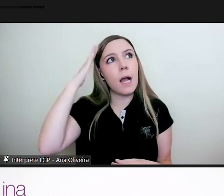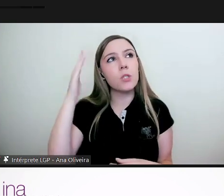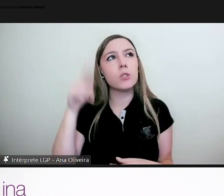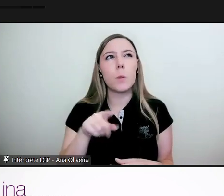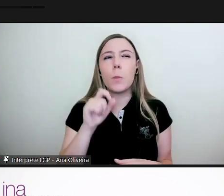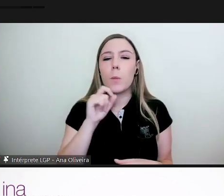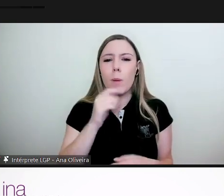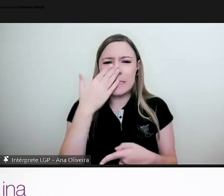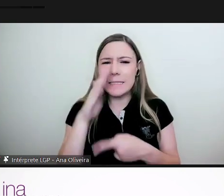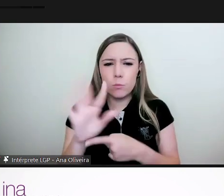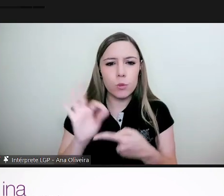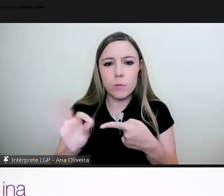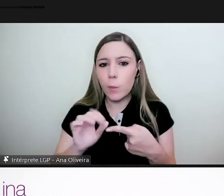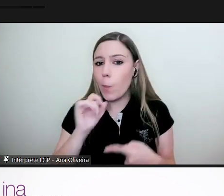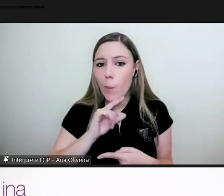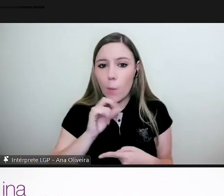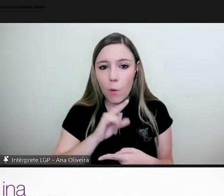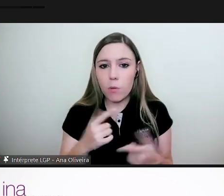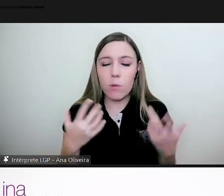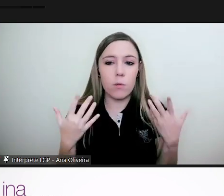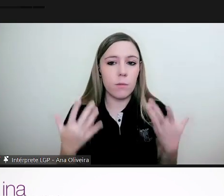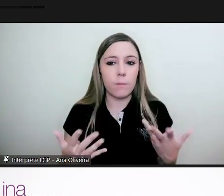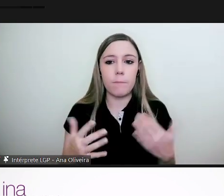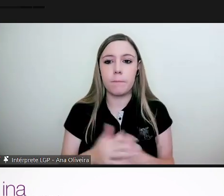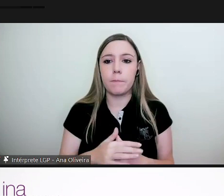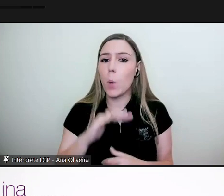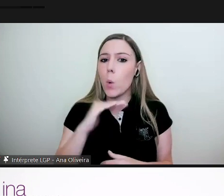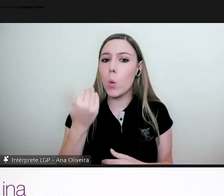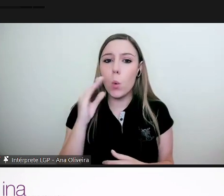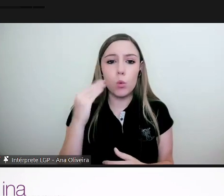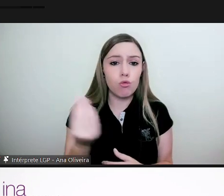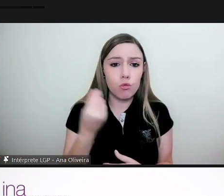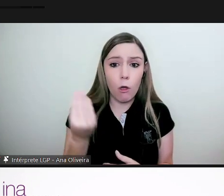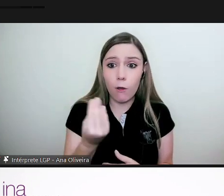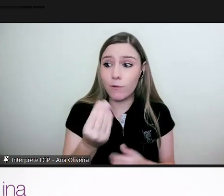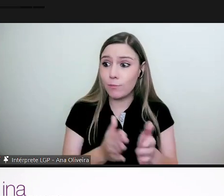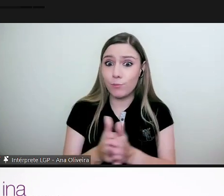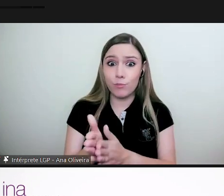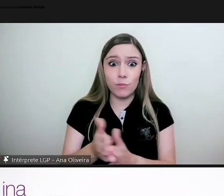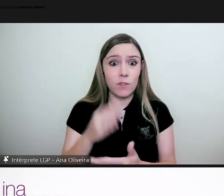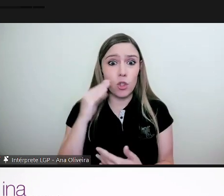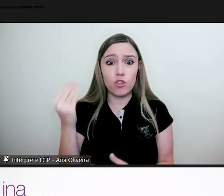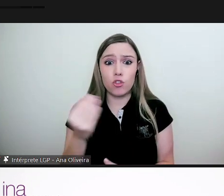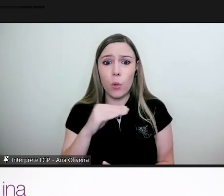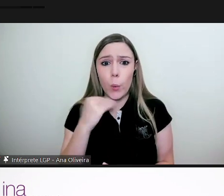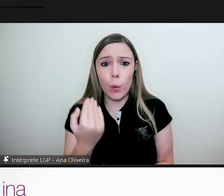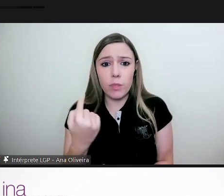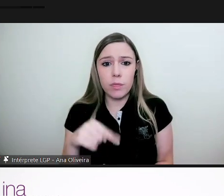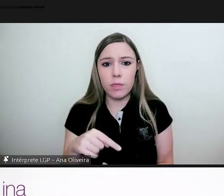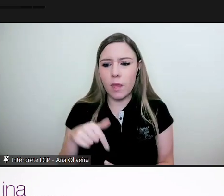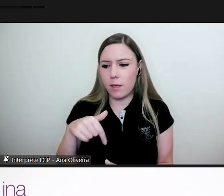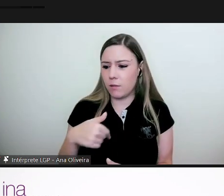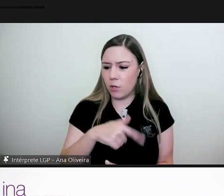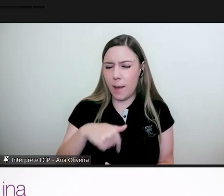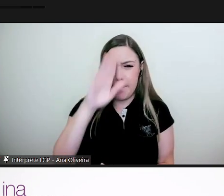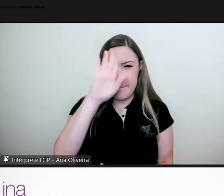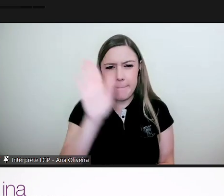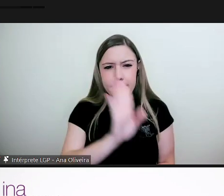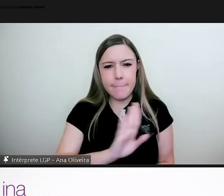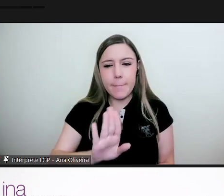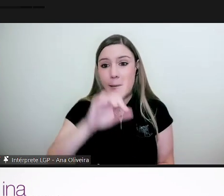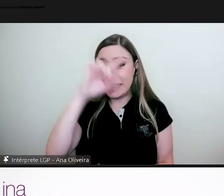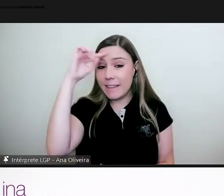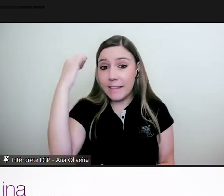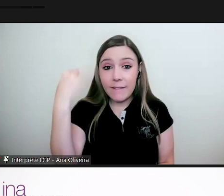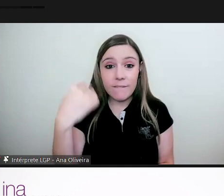dar exemplos concretos disso, que é talento jovem, investir em talento jovem. Todos hoje sabemos que é difícil